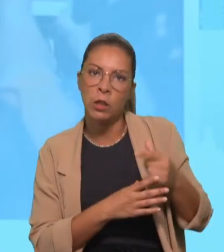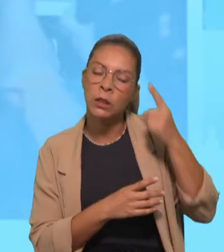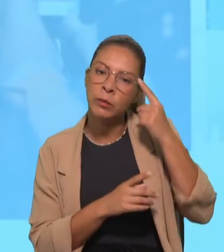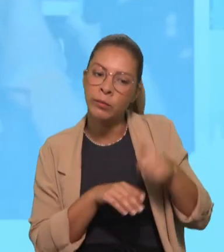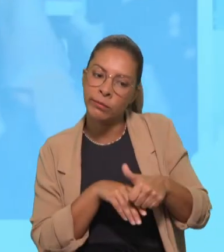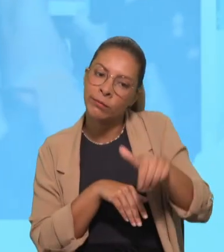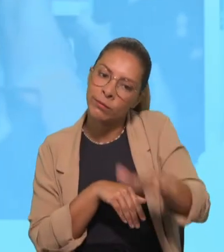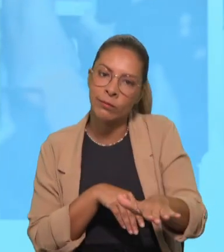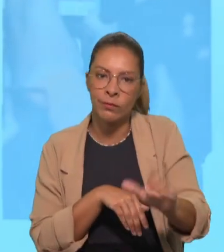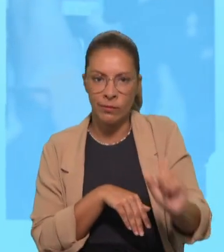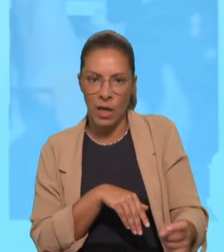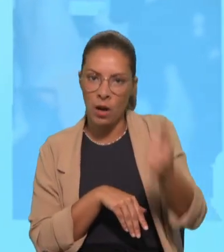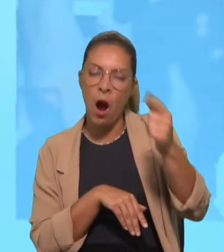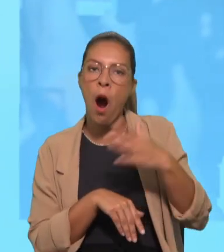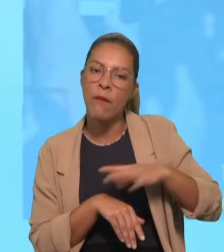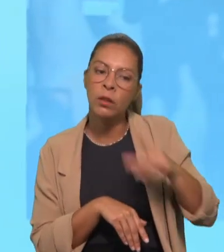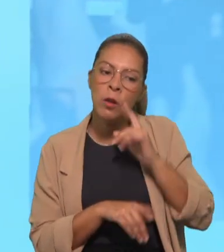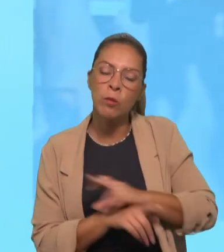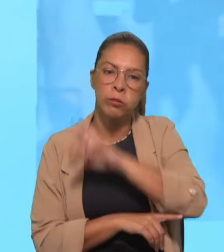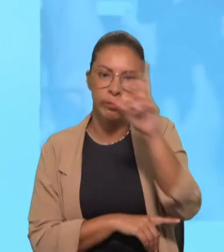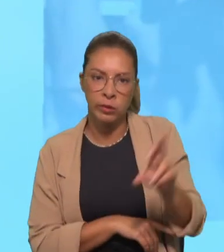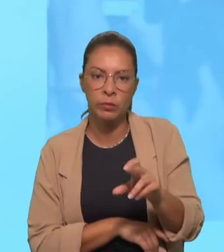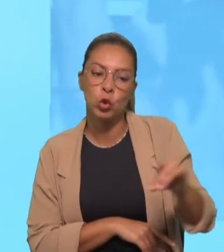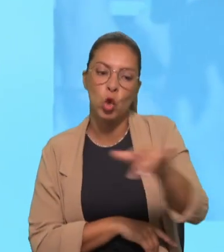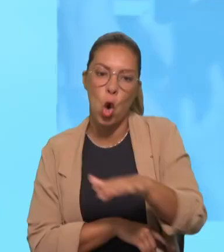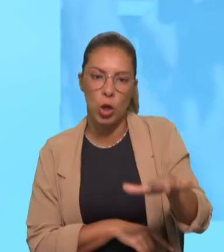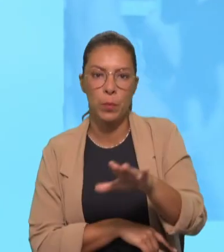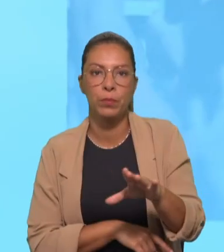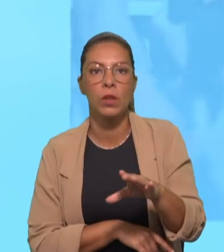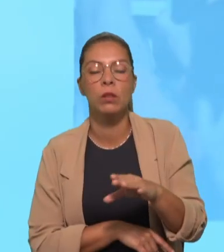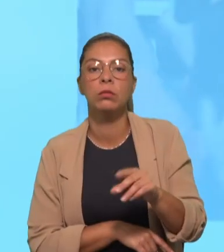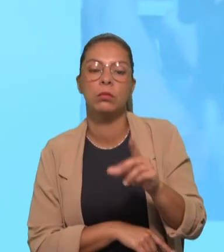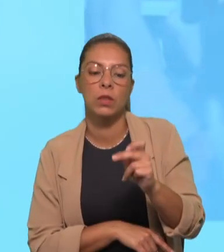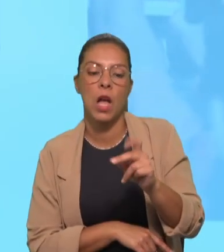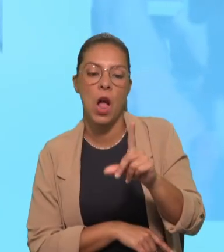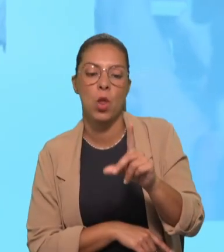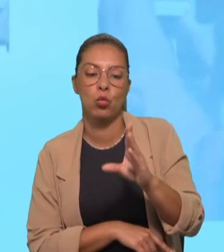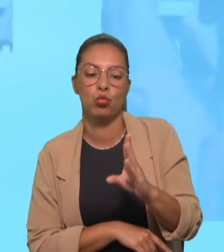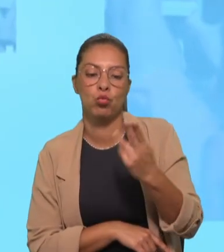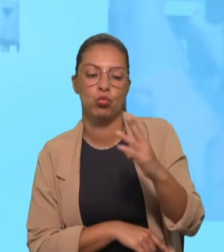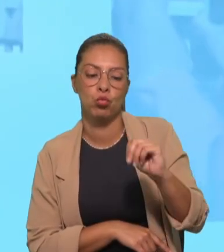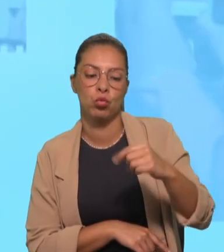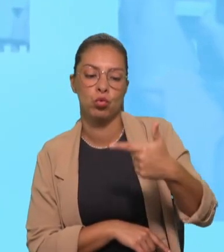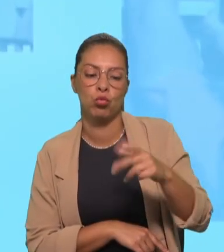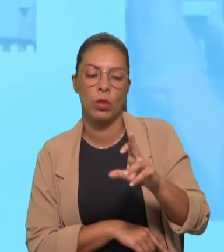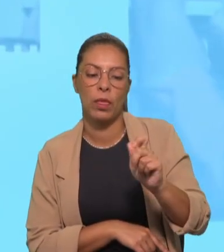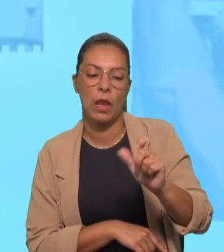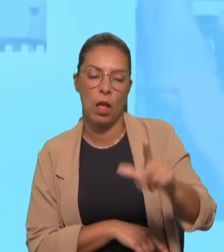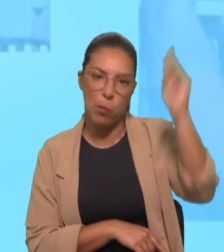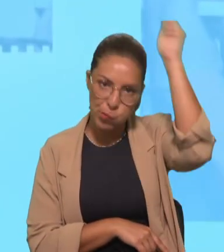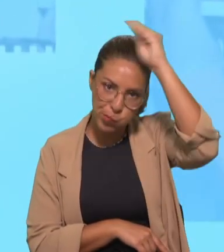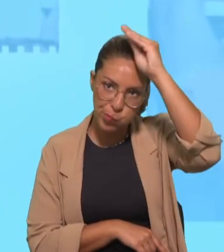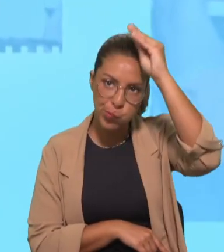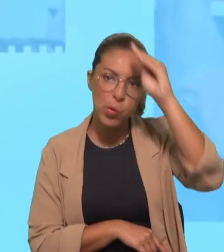primeira vez rumar a Jungueiros, esta localidade em Aljustrel, para, durante cerca de uma semana, os